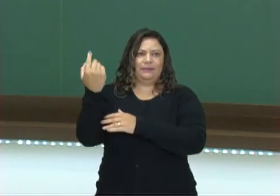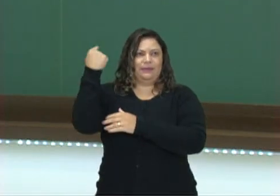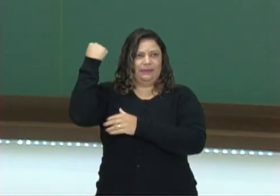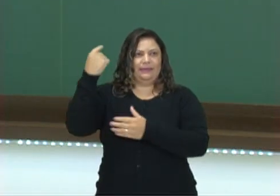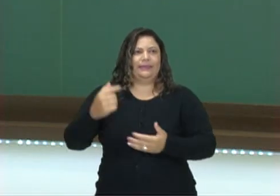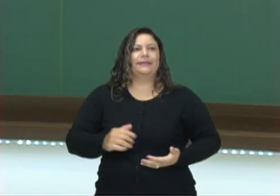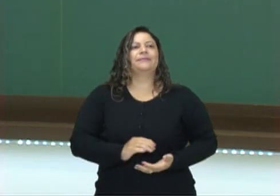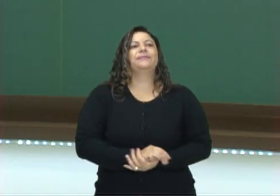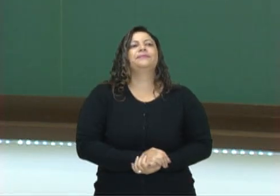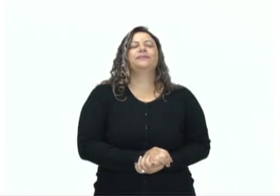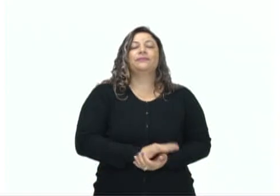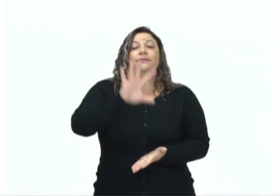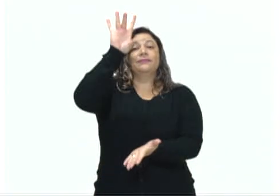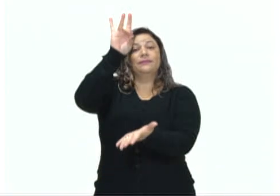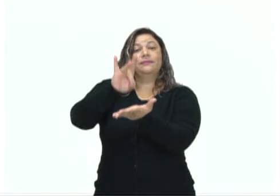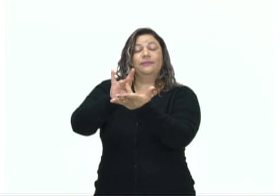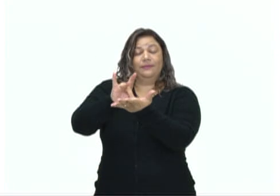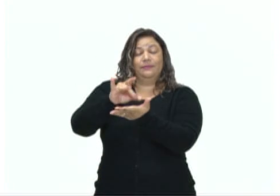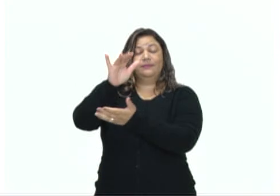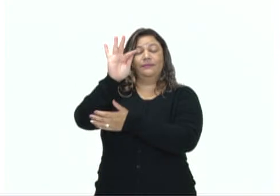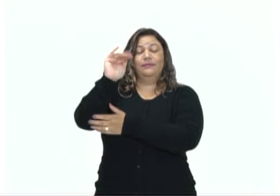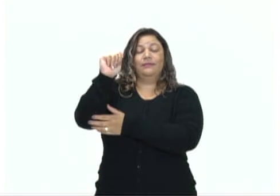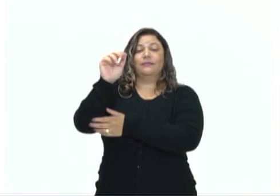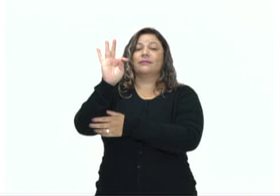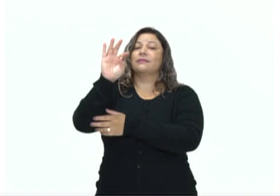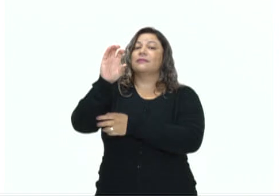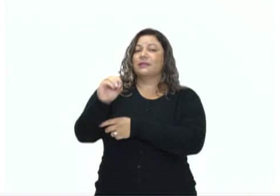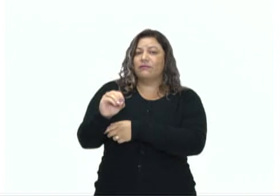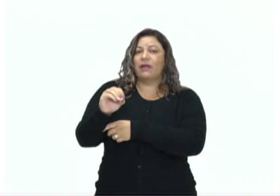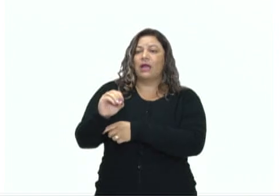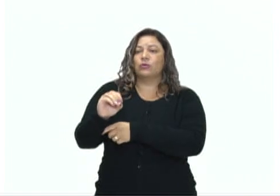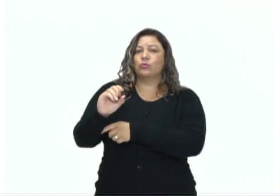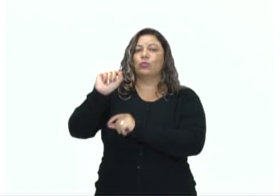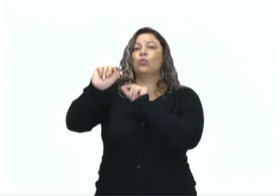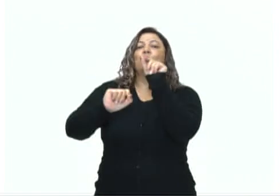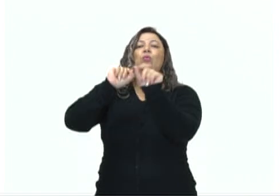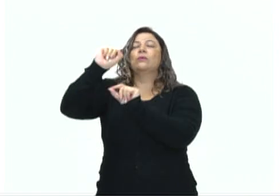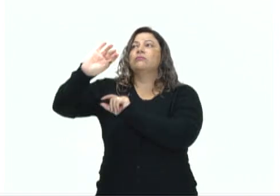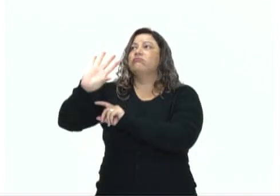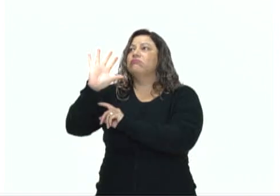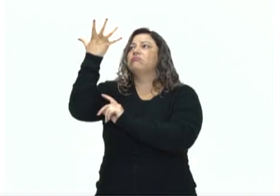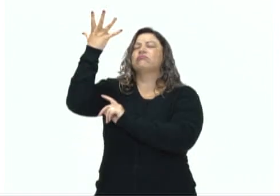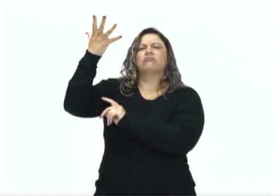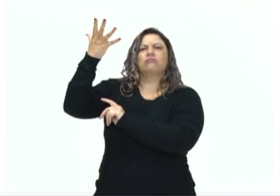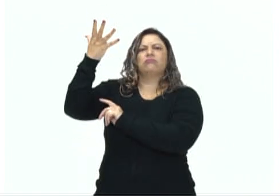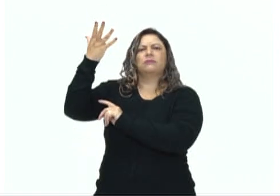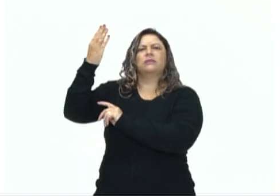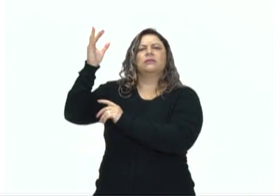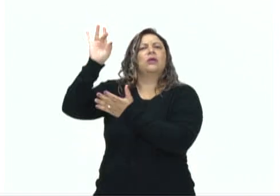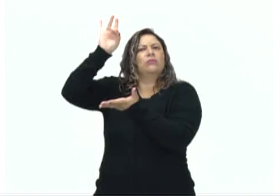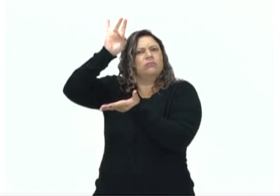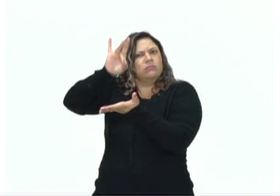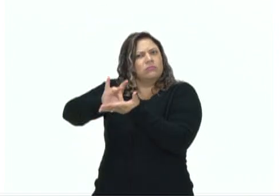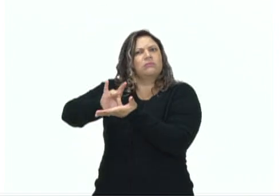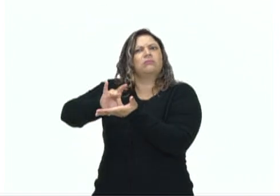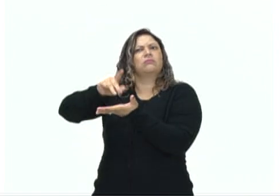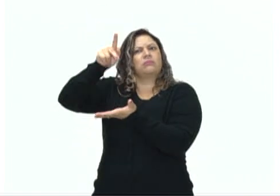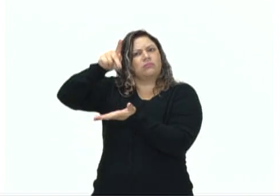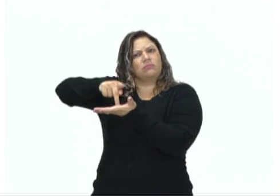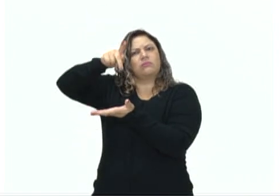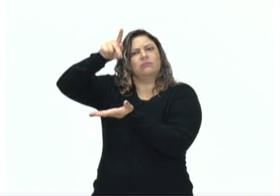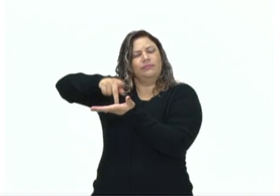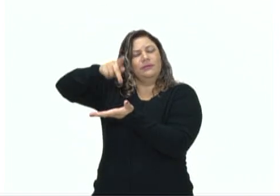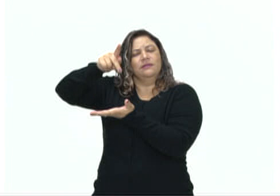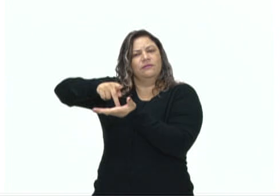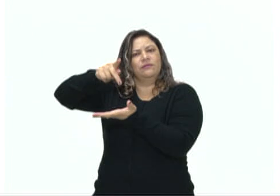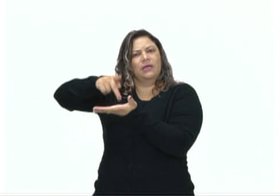essas ideias. Fato, eventos ou acontecimentos que realmente aconteceram. Uma verdade é